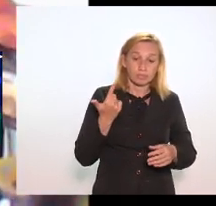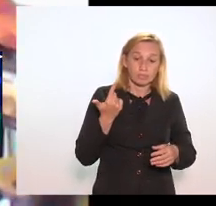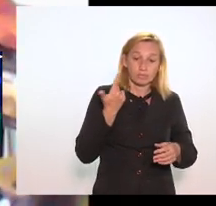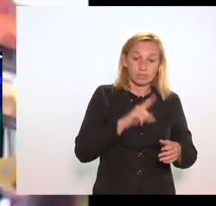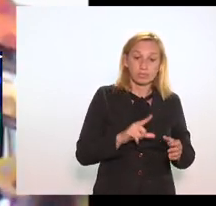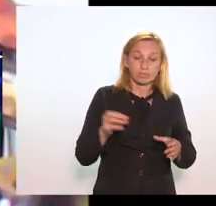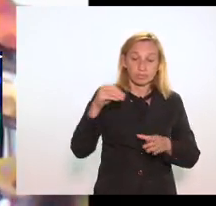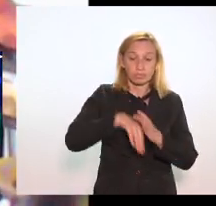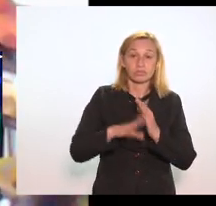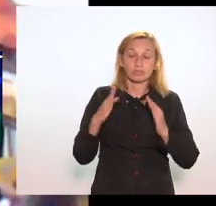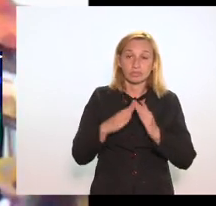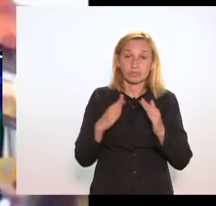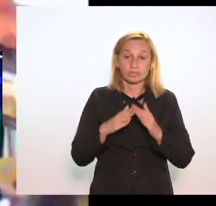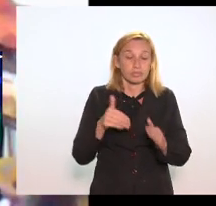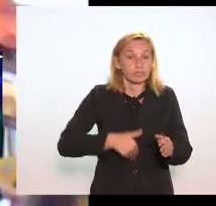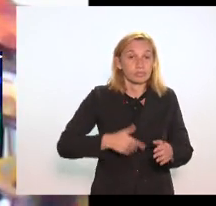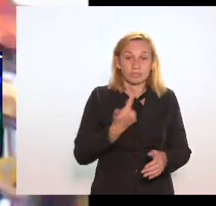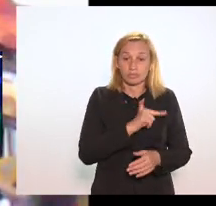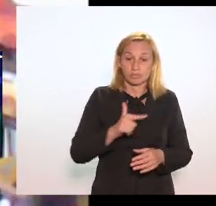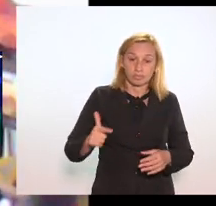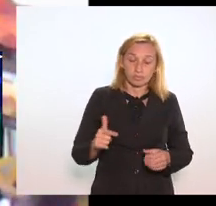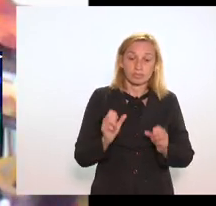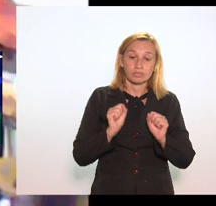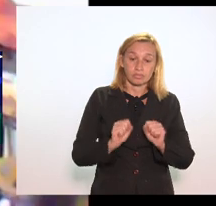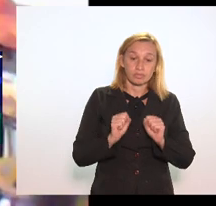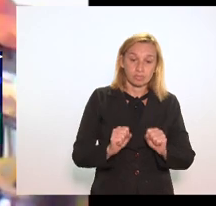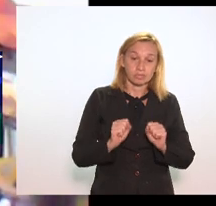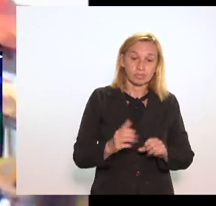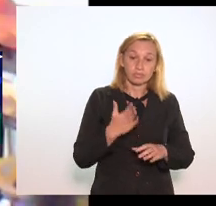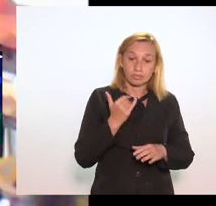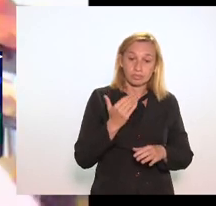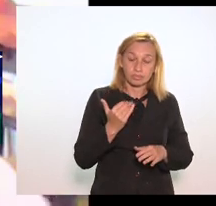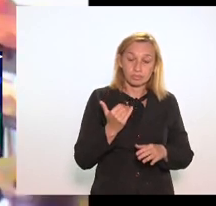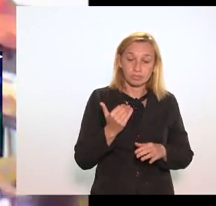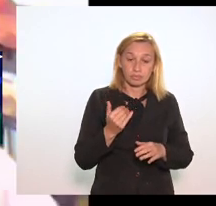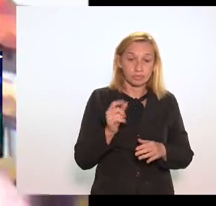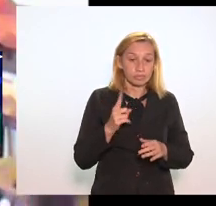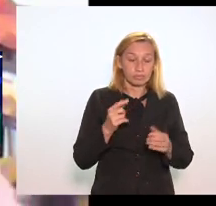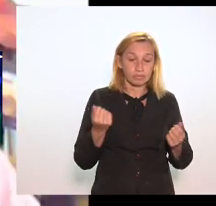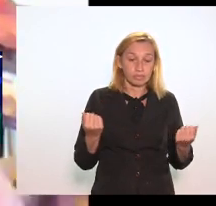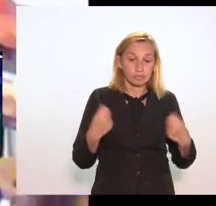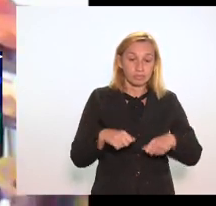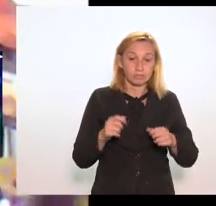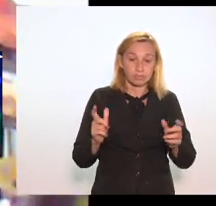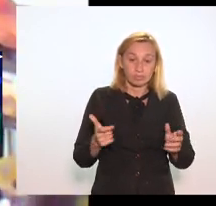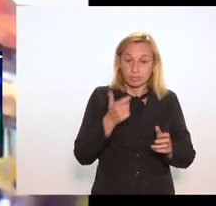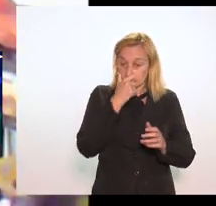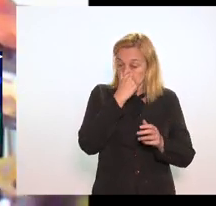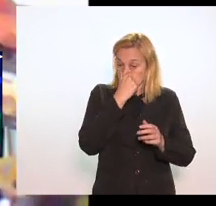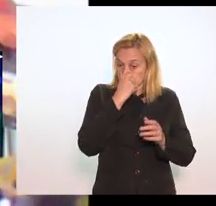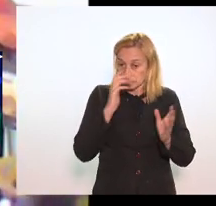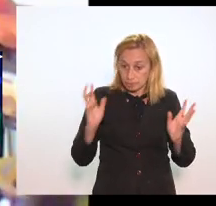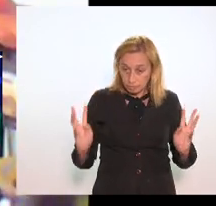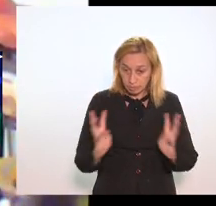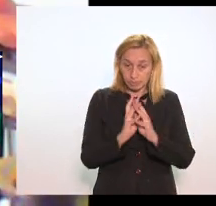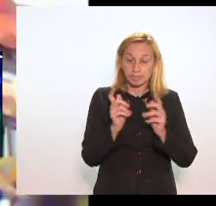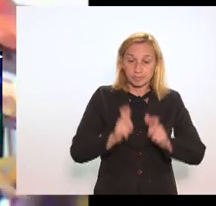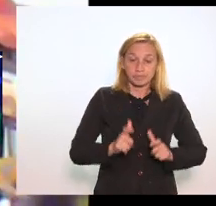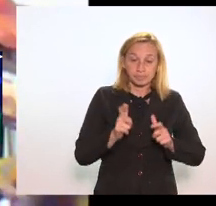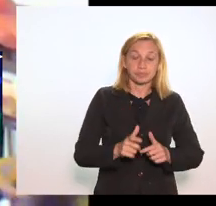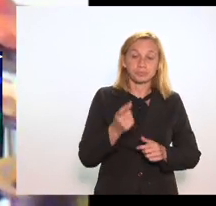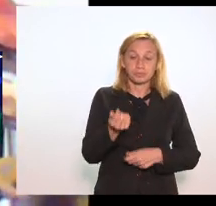para que a população possa consumir sem gerar aglomeração E com isso fazer com que a economia continue girando funcionando